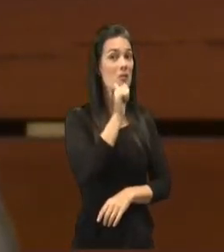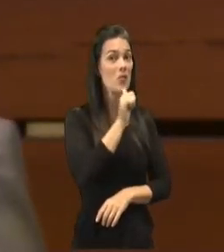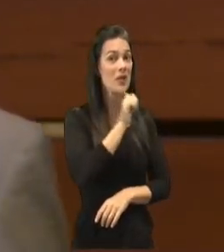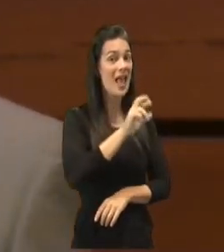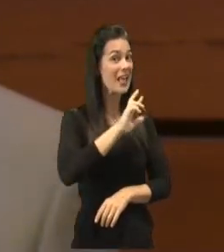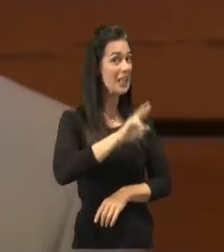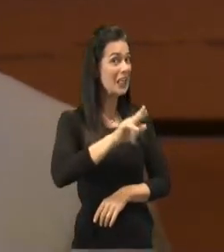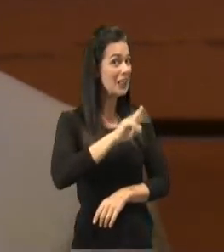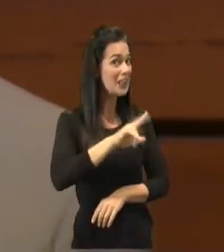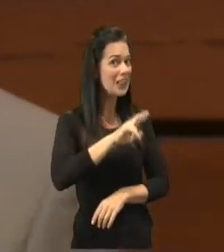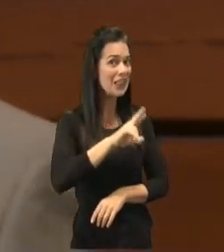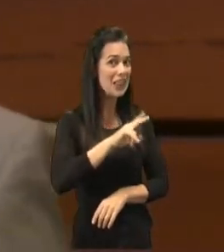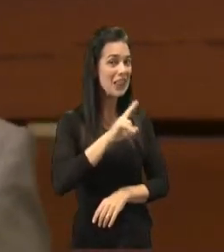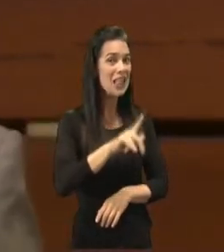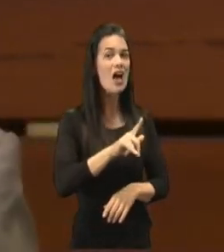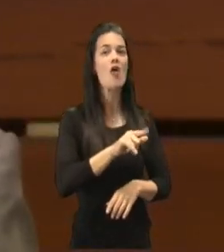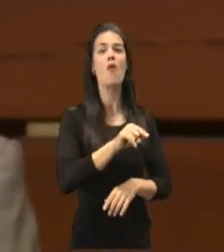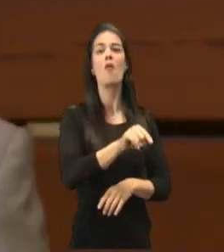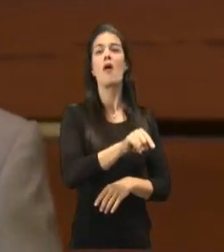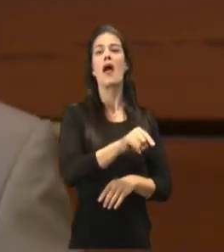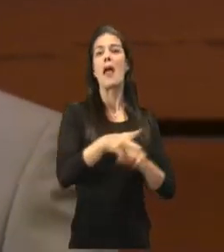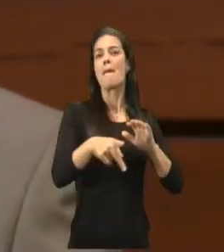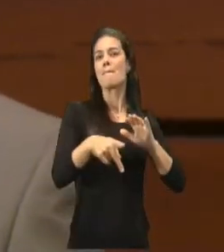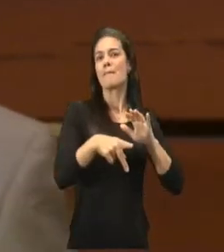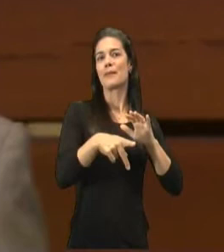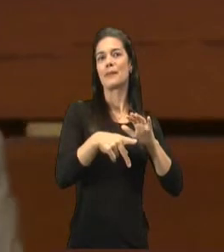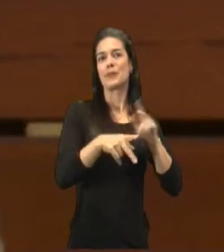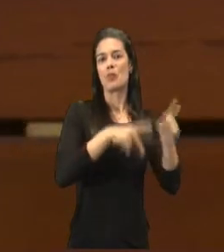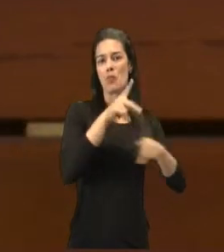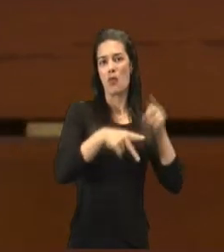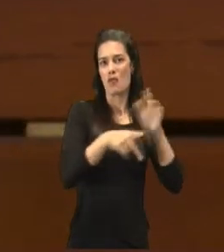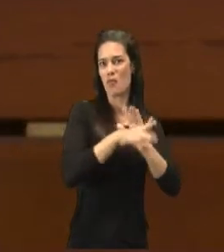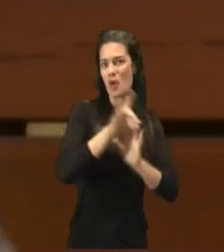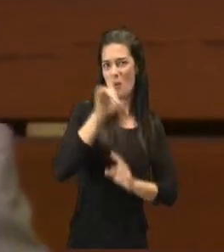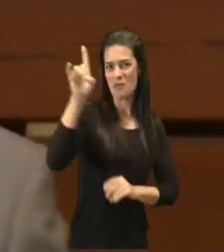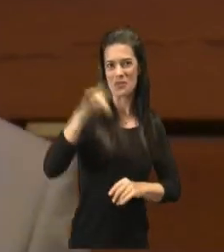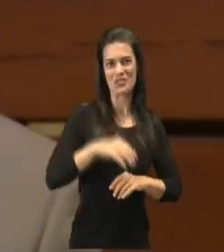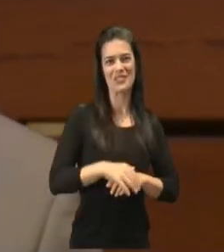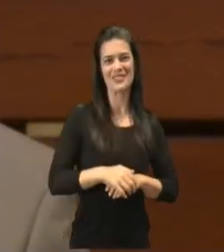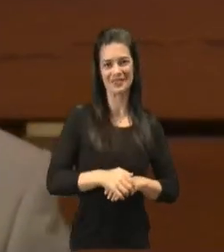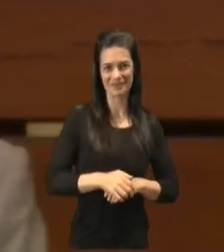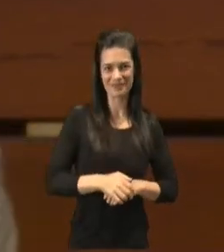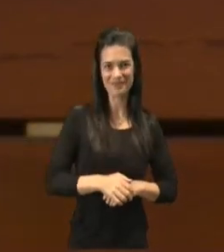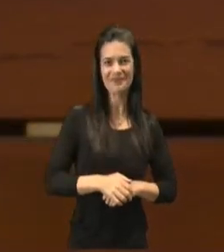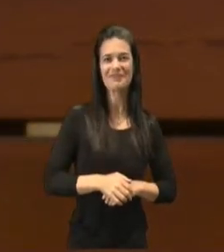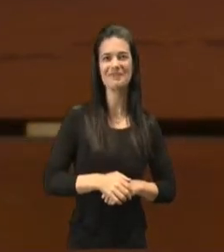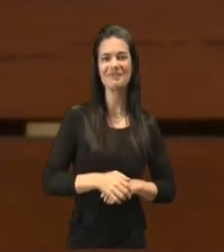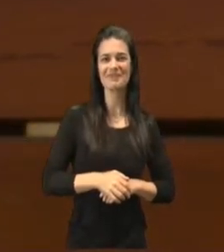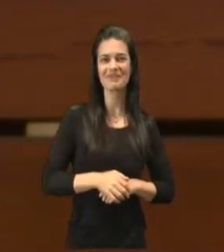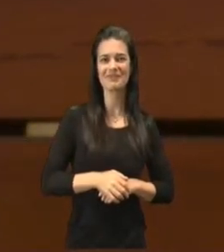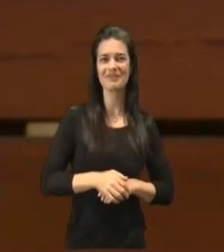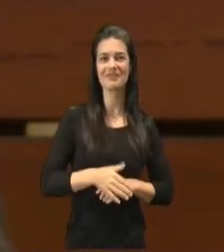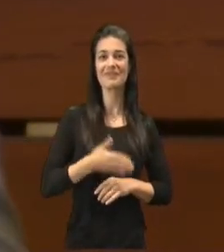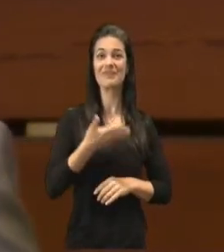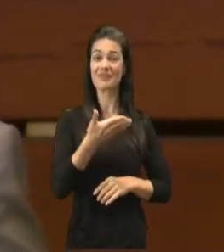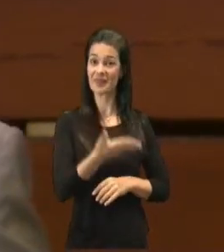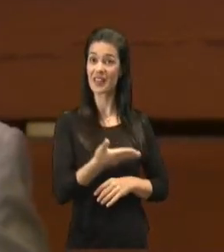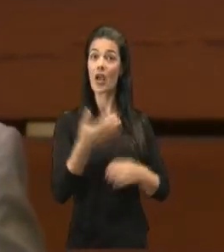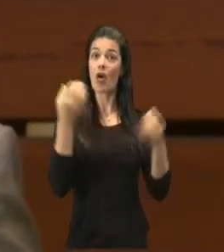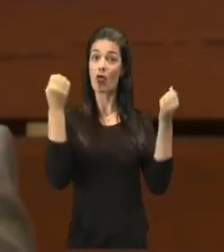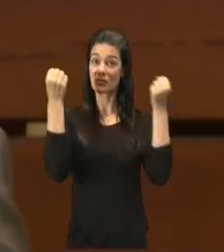do comportamento social, comportamento espiritual, sobre a conduta daquele que seria nazireu, como foi